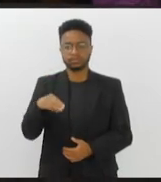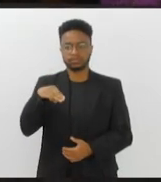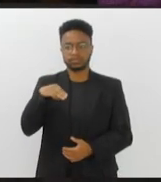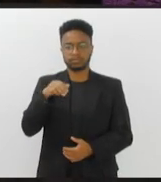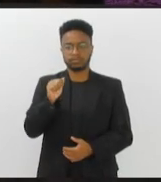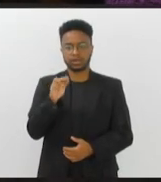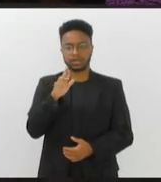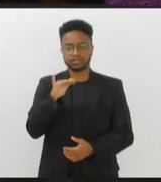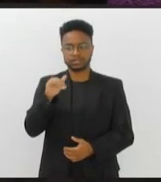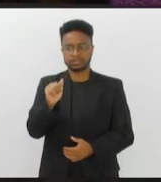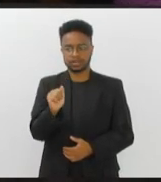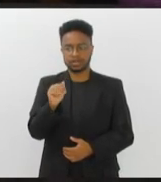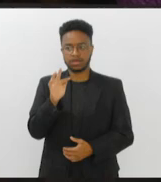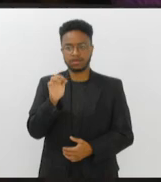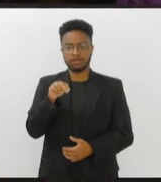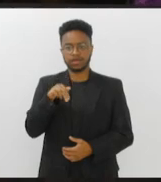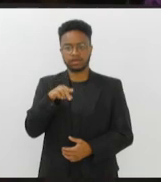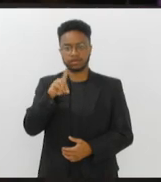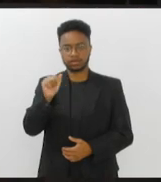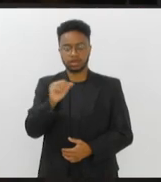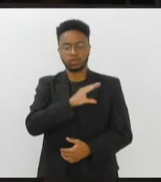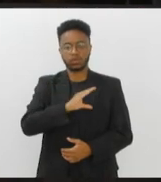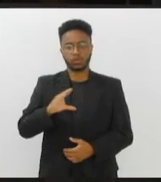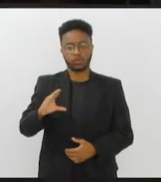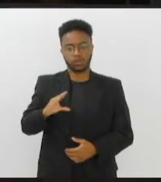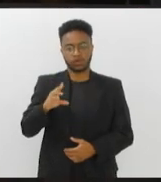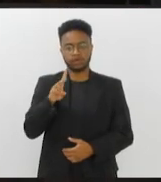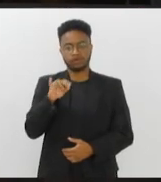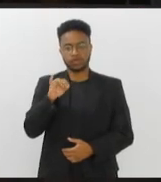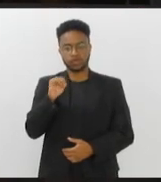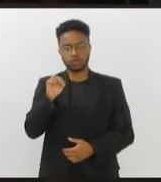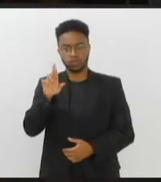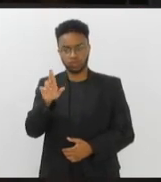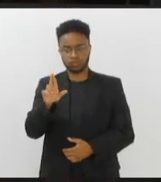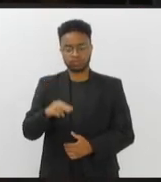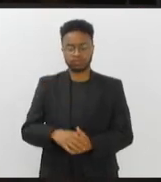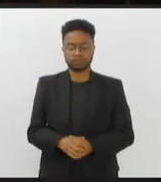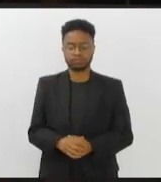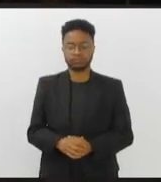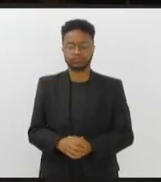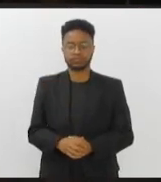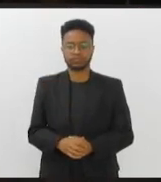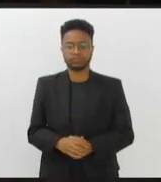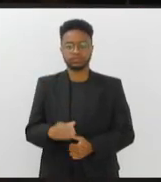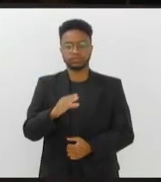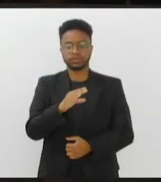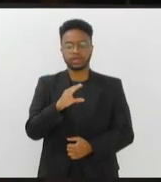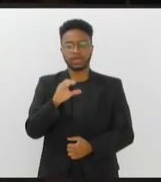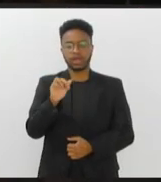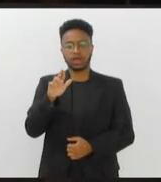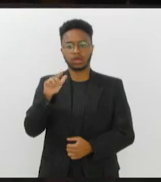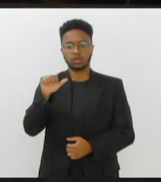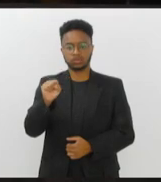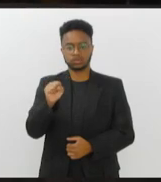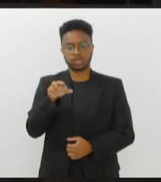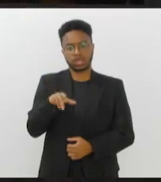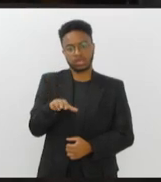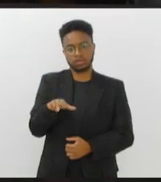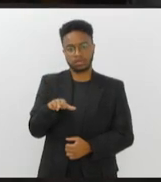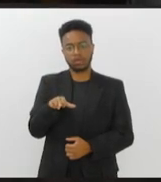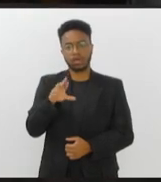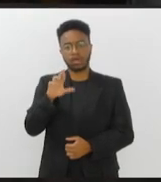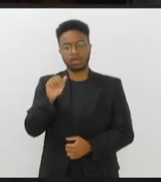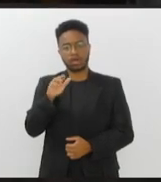Márcia Fernanda, cunhada do homenageado Vitor César Rosário. Carlos Alberto da Silva, irmão do senhor